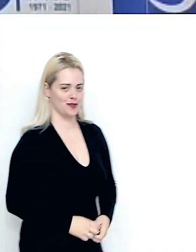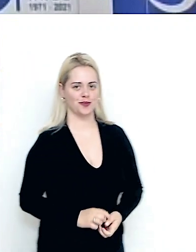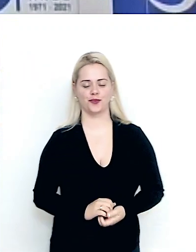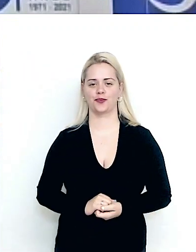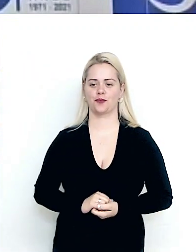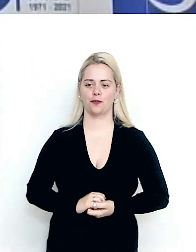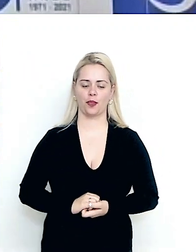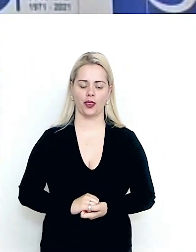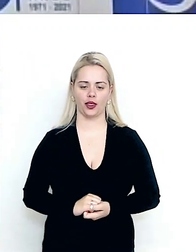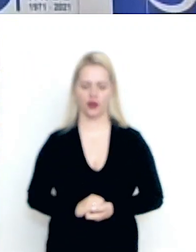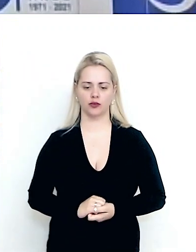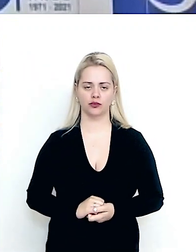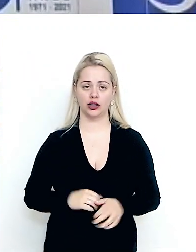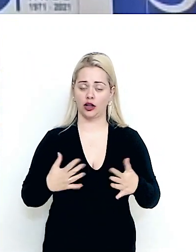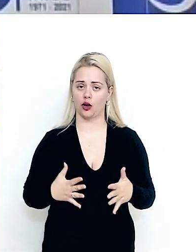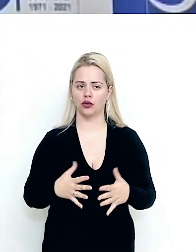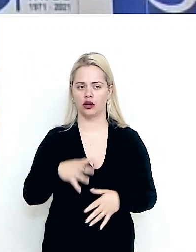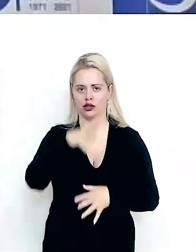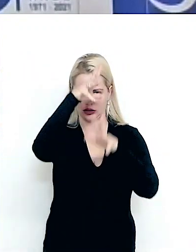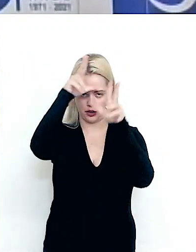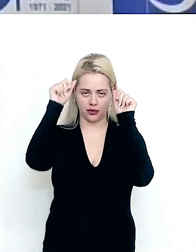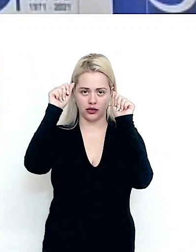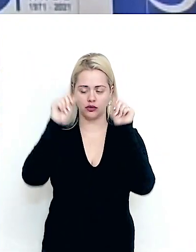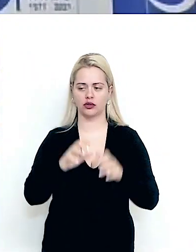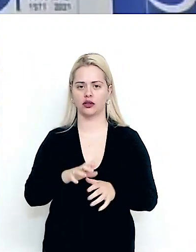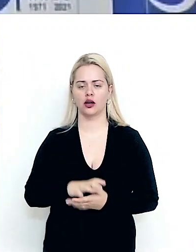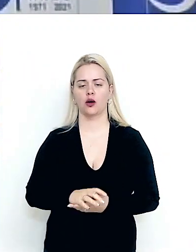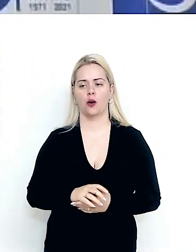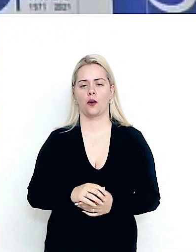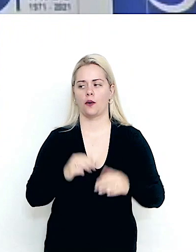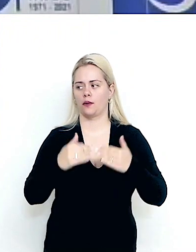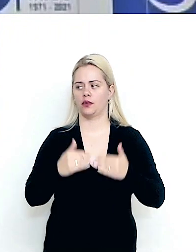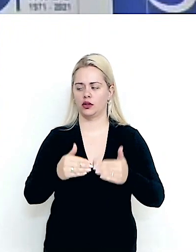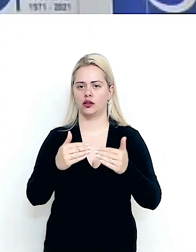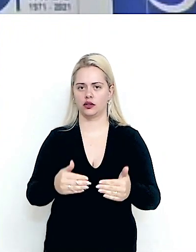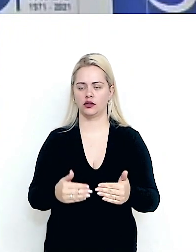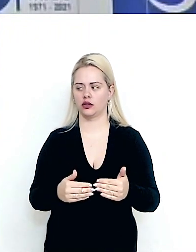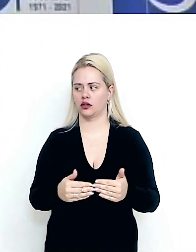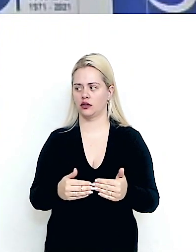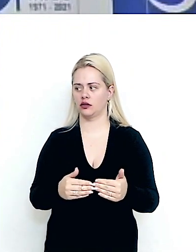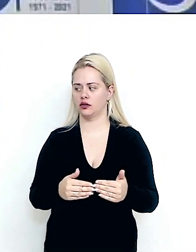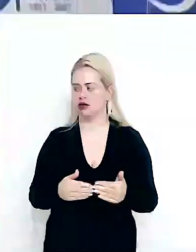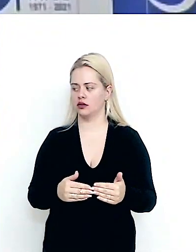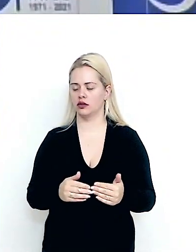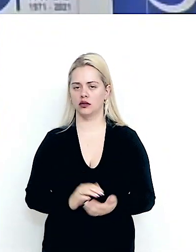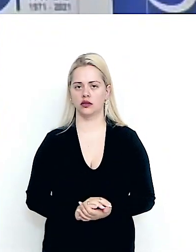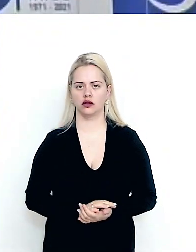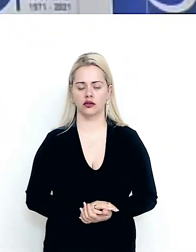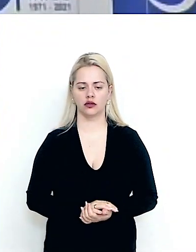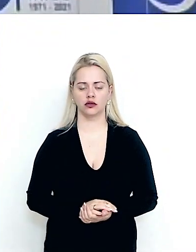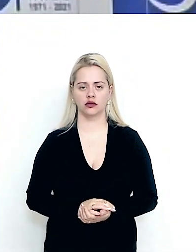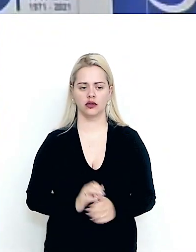pertinentes, relevantes à questão da Amazônia. Por isso que nós temos o Ministério do Meio Ambiente, nós temos legislação ambiental, programas ambientais,